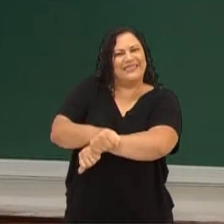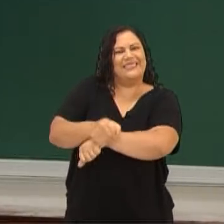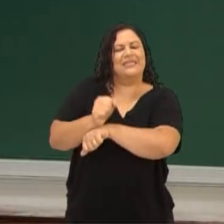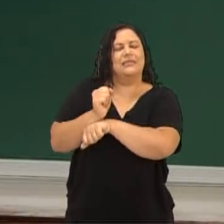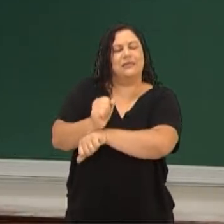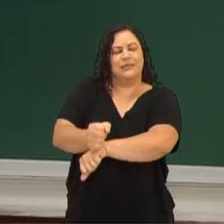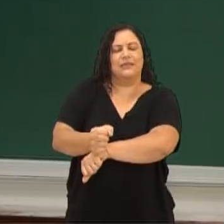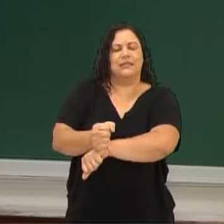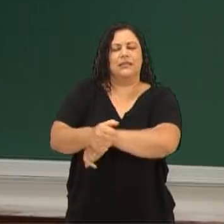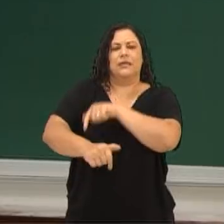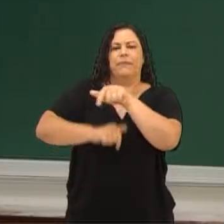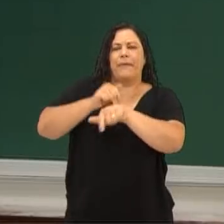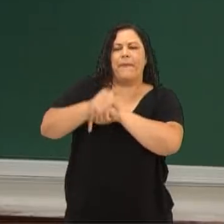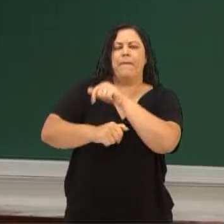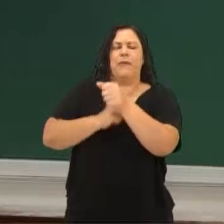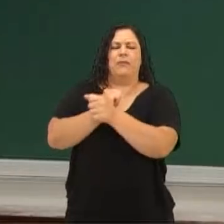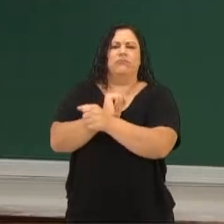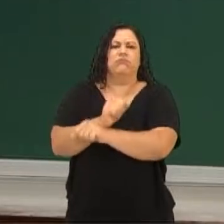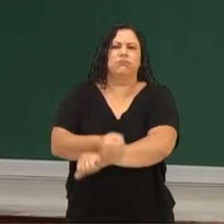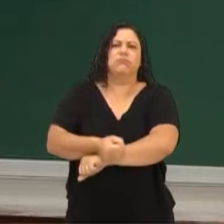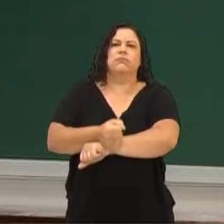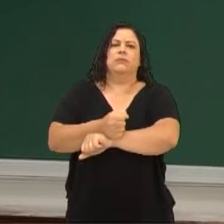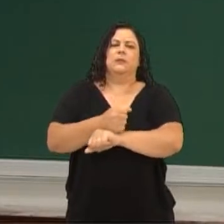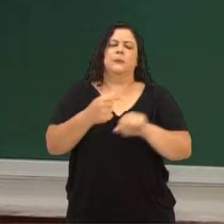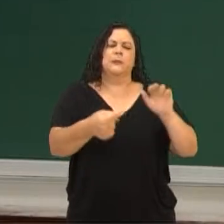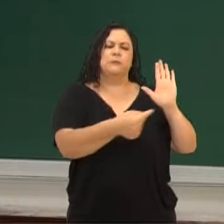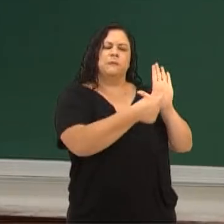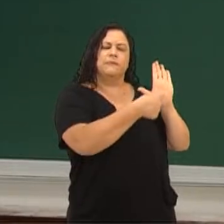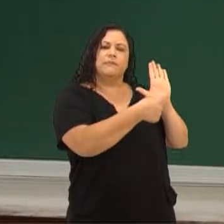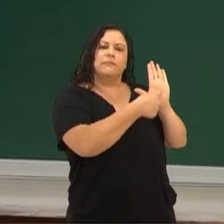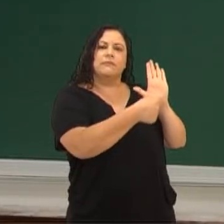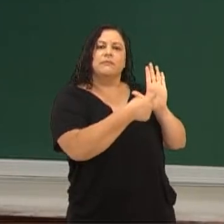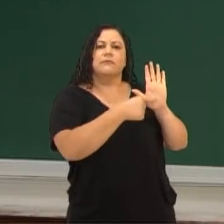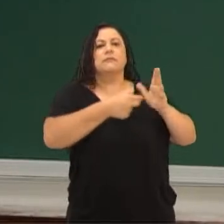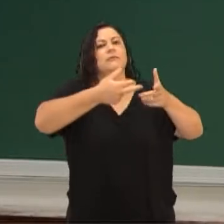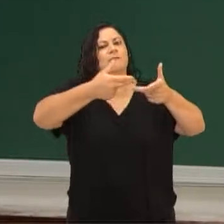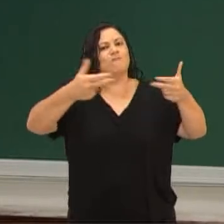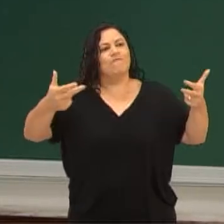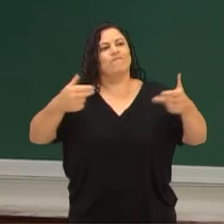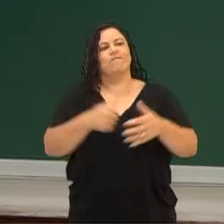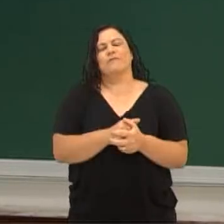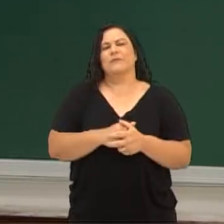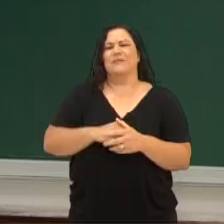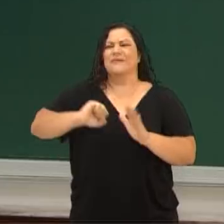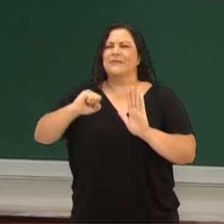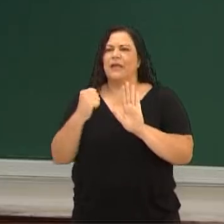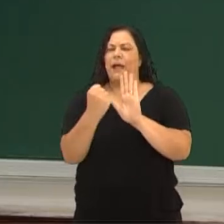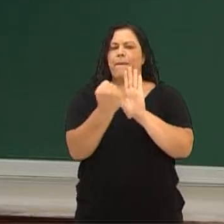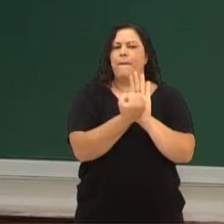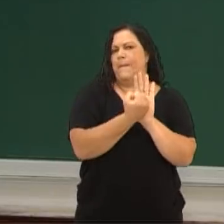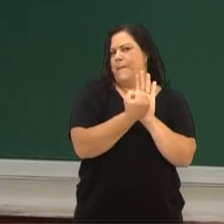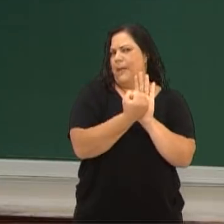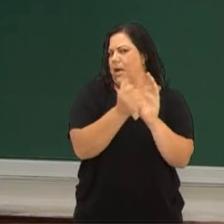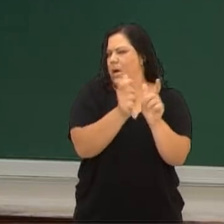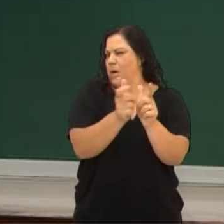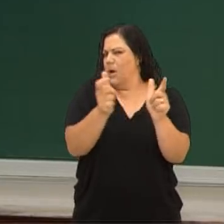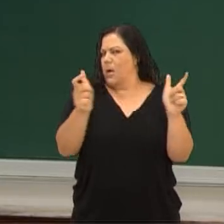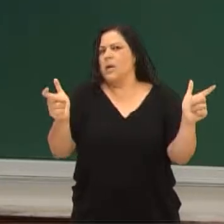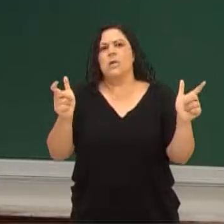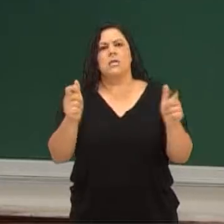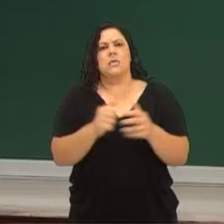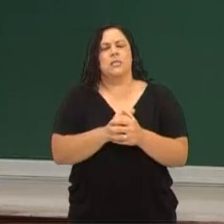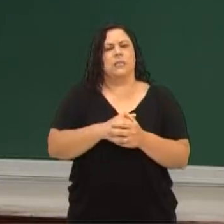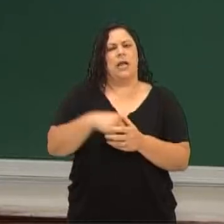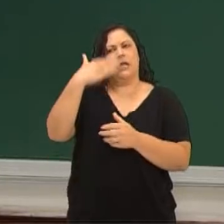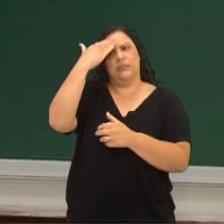última década aí, muitas denúncias sobre grandes grifes, grandes marcas, né, de vestuário